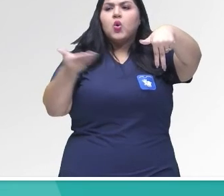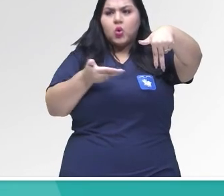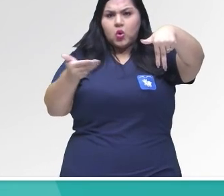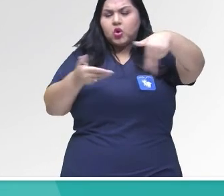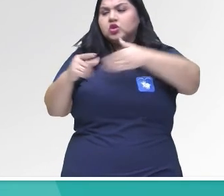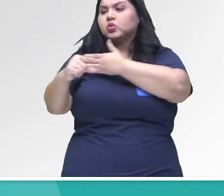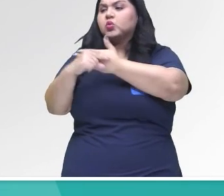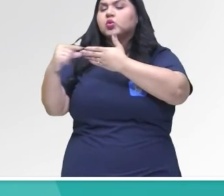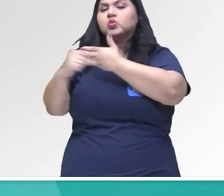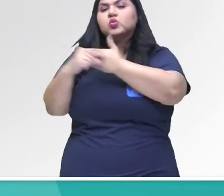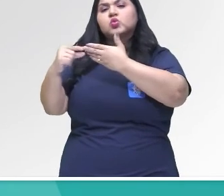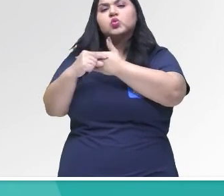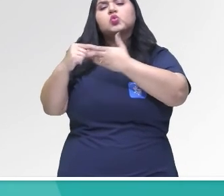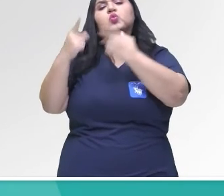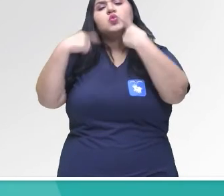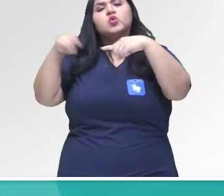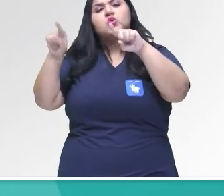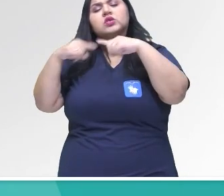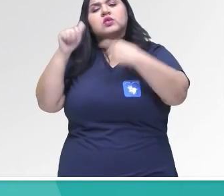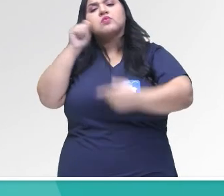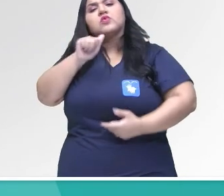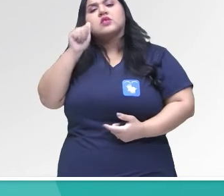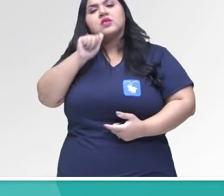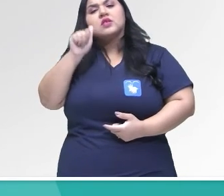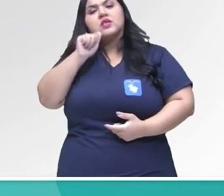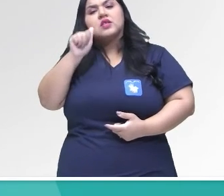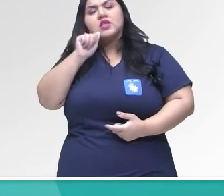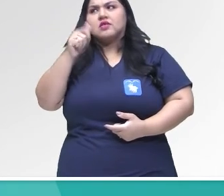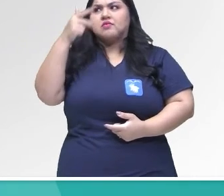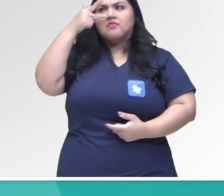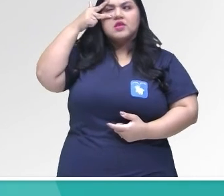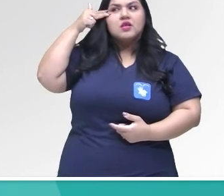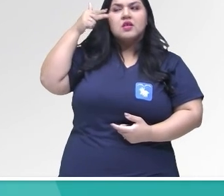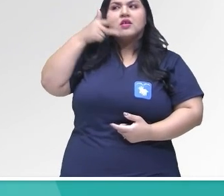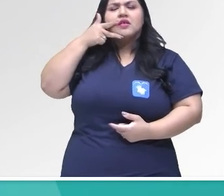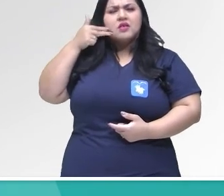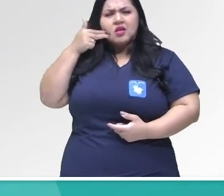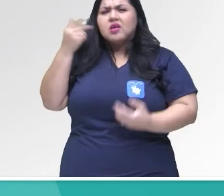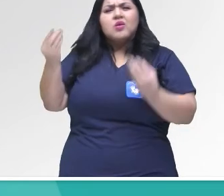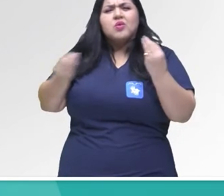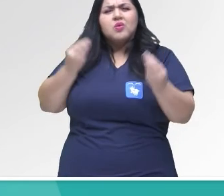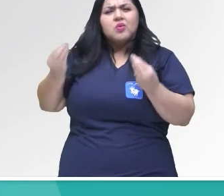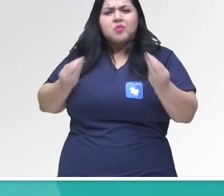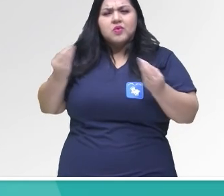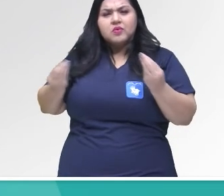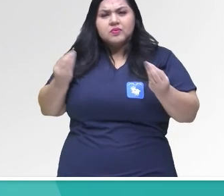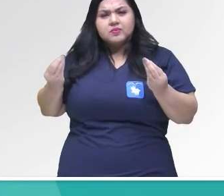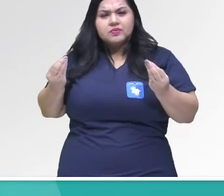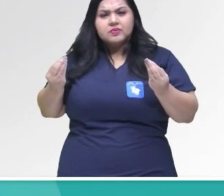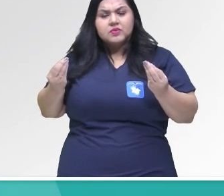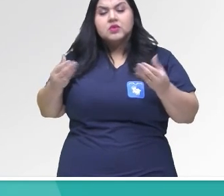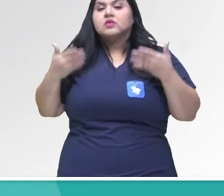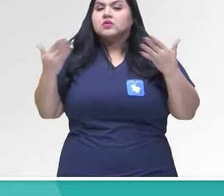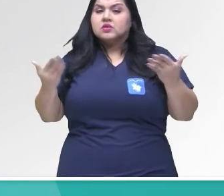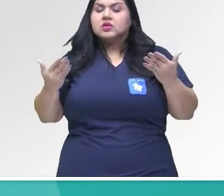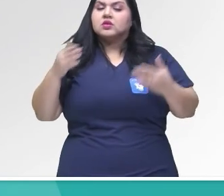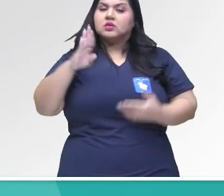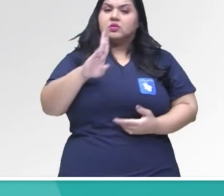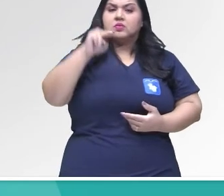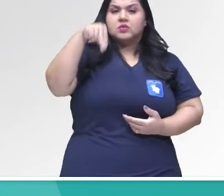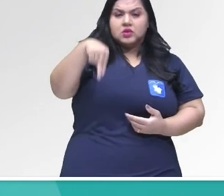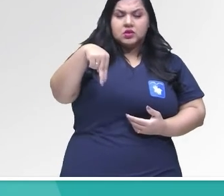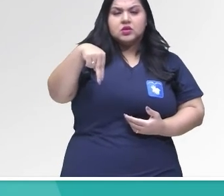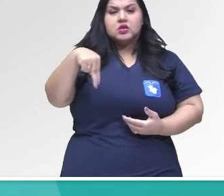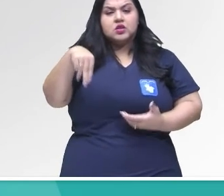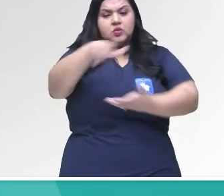uma música sobre a mulher que está de biquíni indo para a praia, como seria? Então, a Bossa Nova, ela foi esse